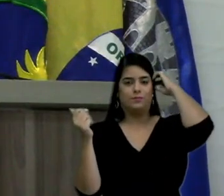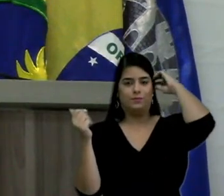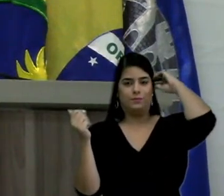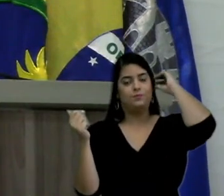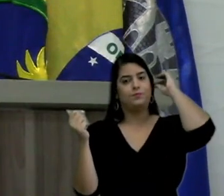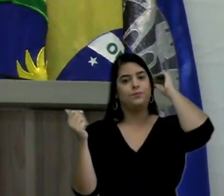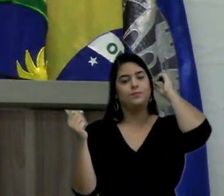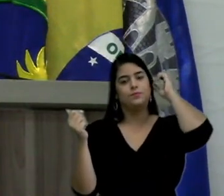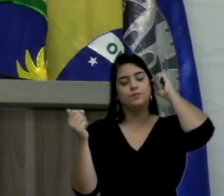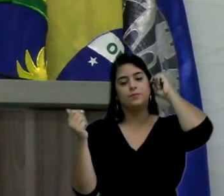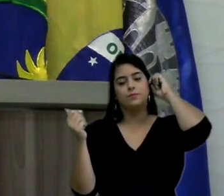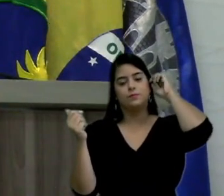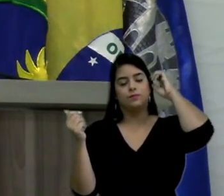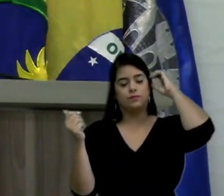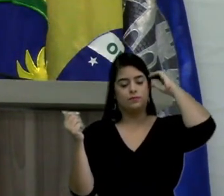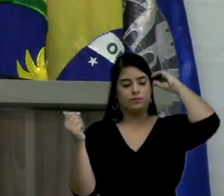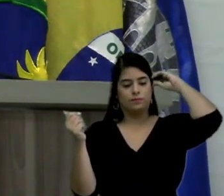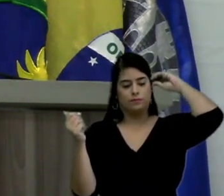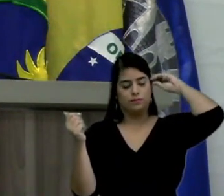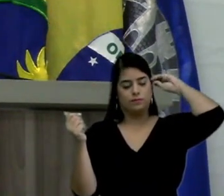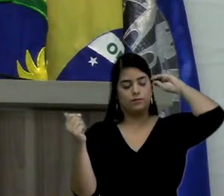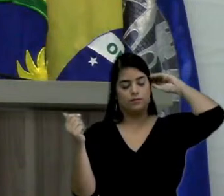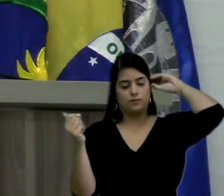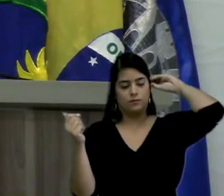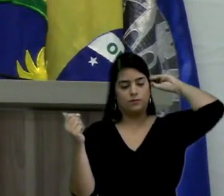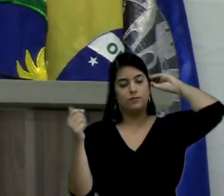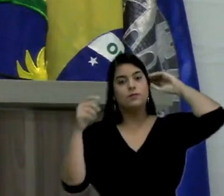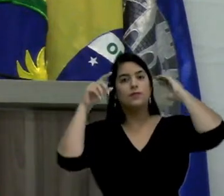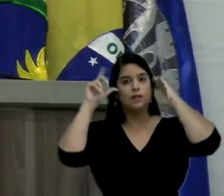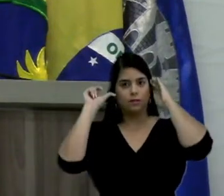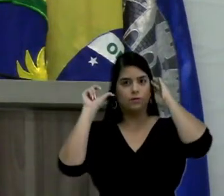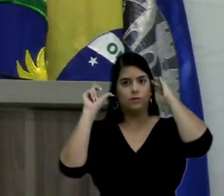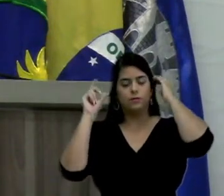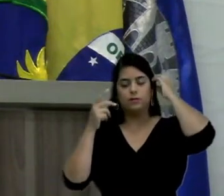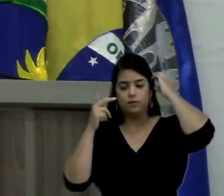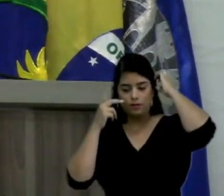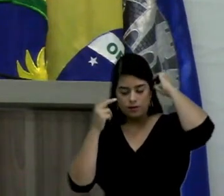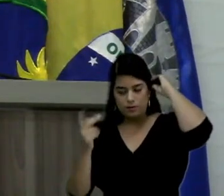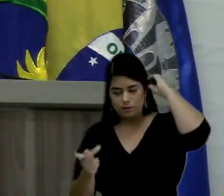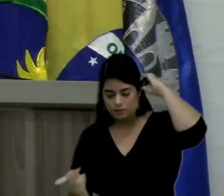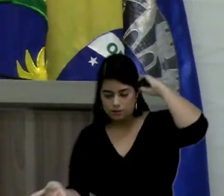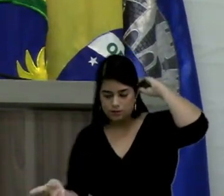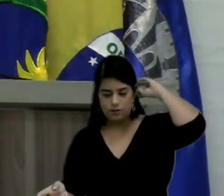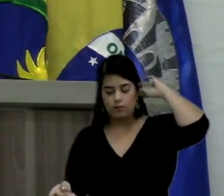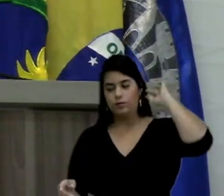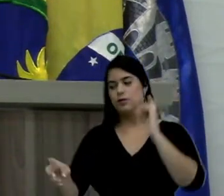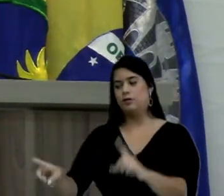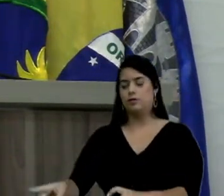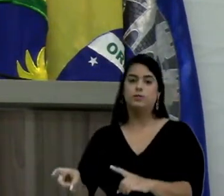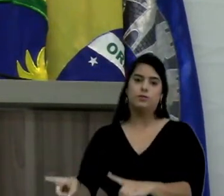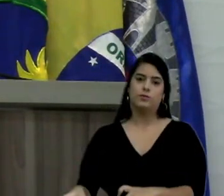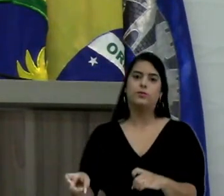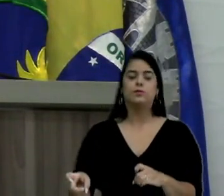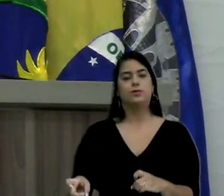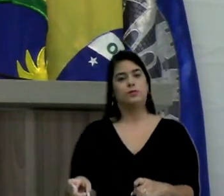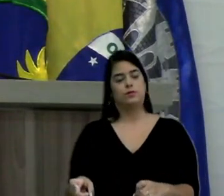ouvindo ontem eu estive na zona rural como se aqui falou encontrei ele também que tava indo com a máquina e ao